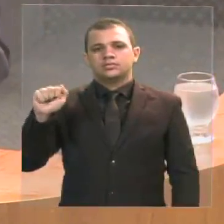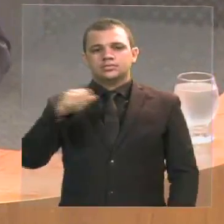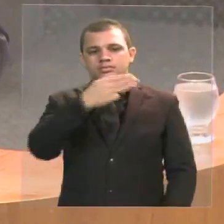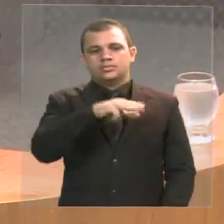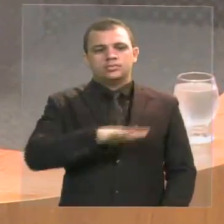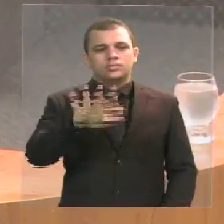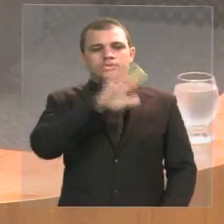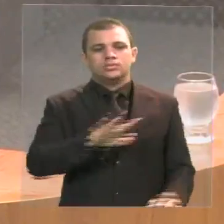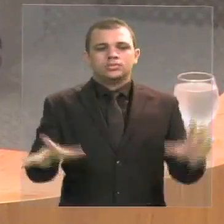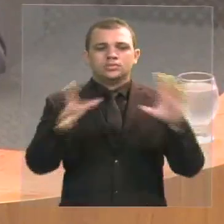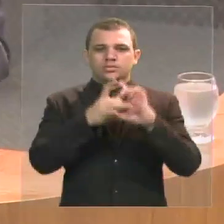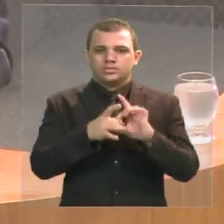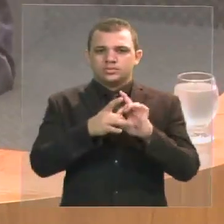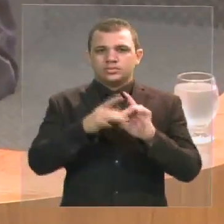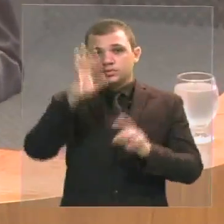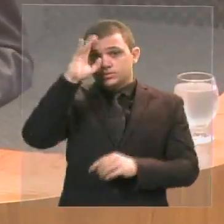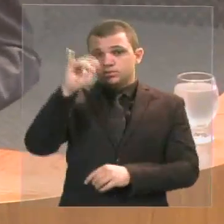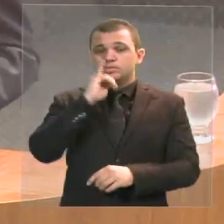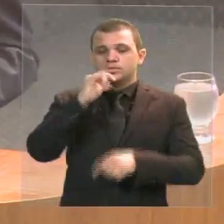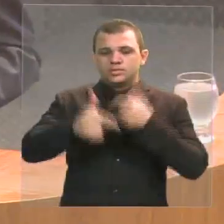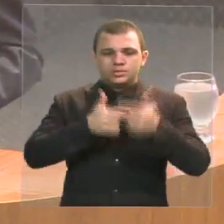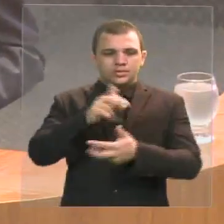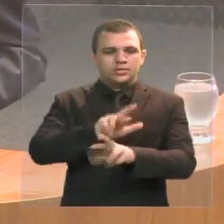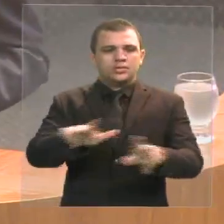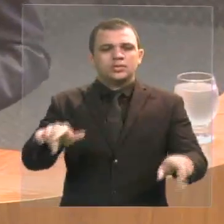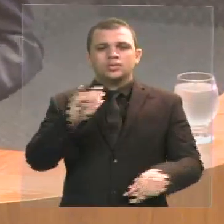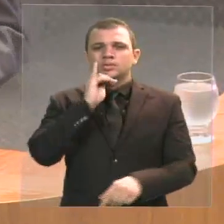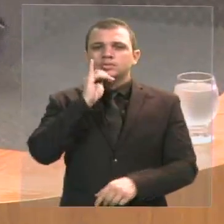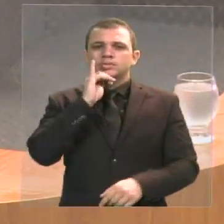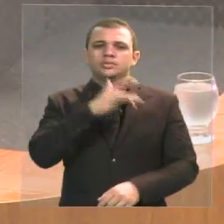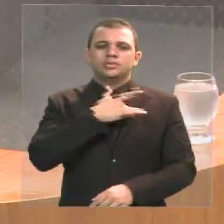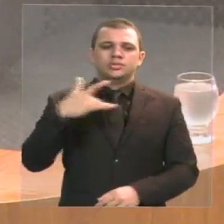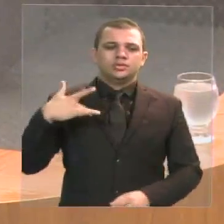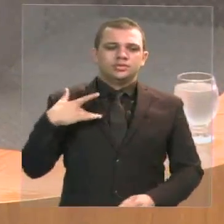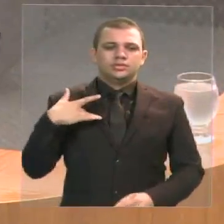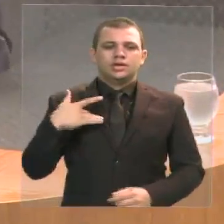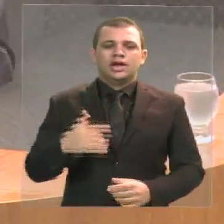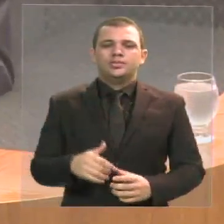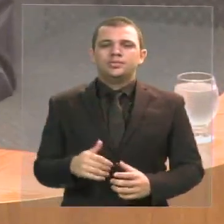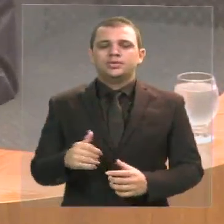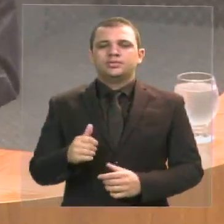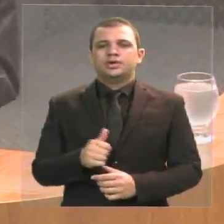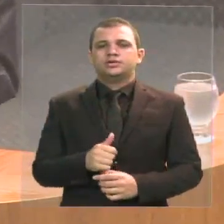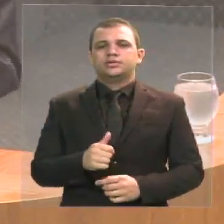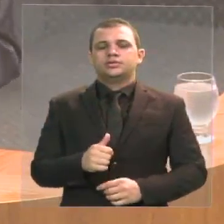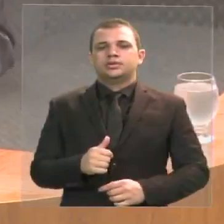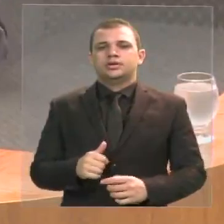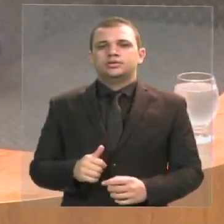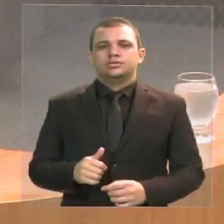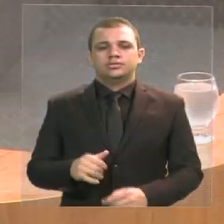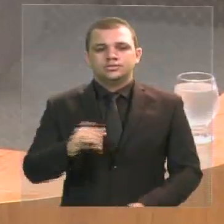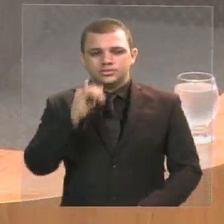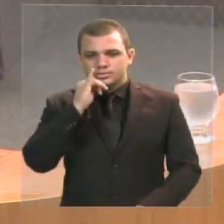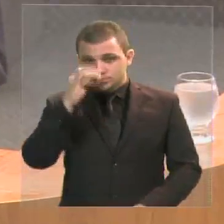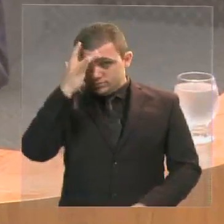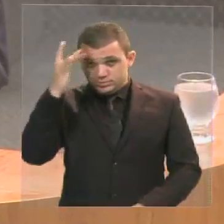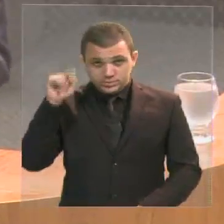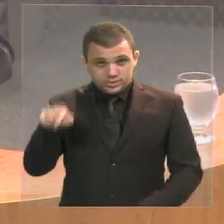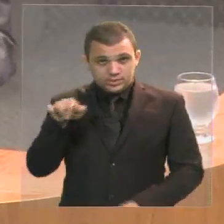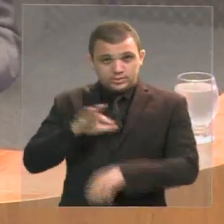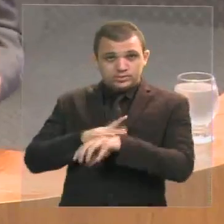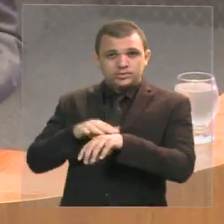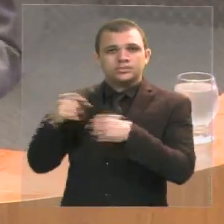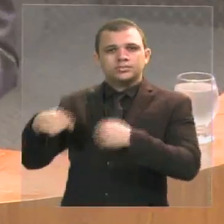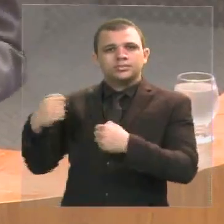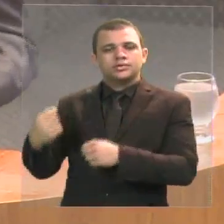os serviços, até a questão da saúde. Quando alguém precisa se deslocar do município, tem que esperar a balsa, tem